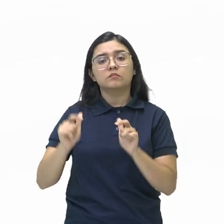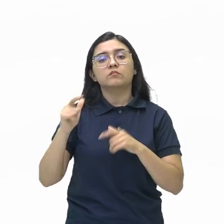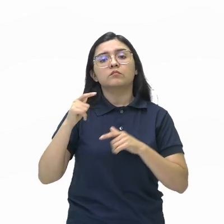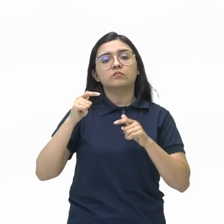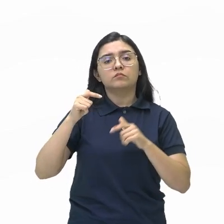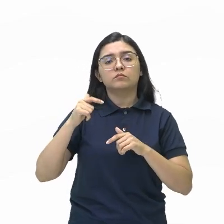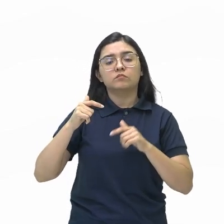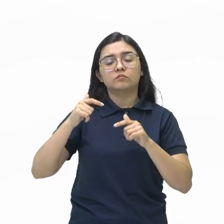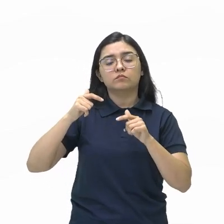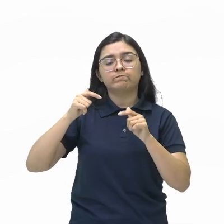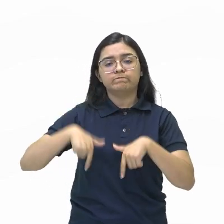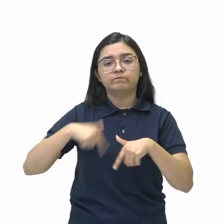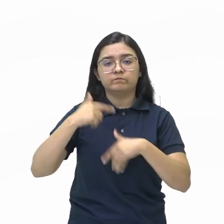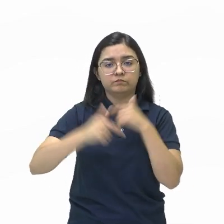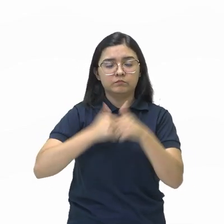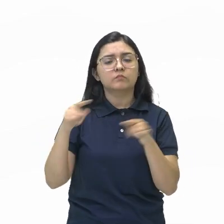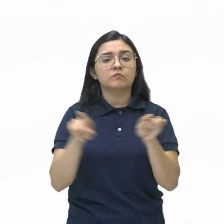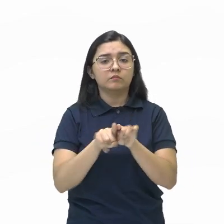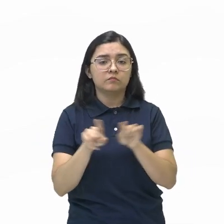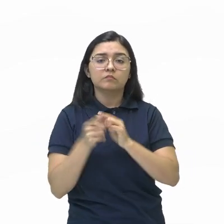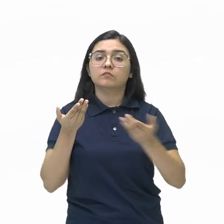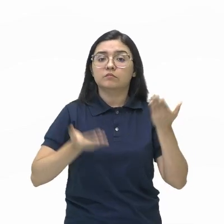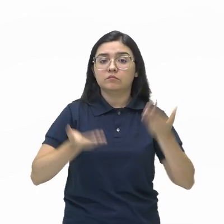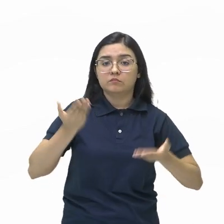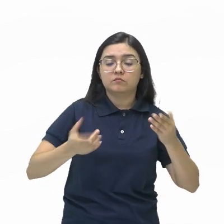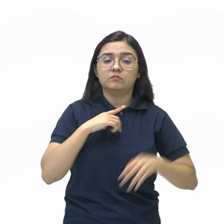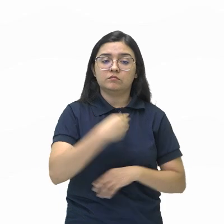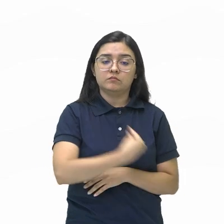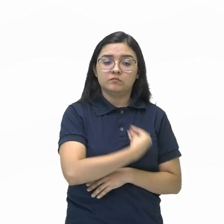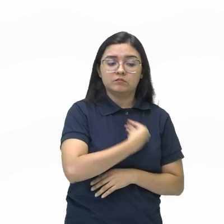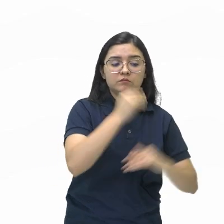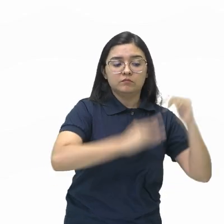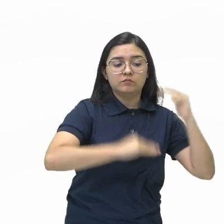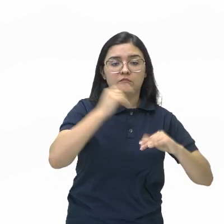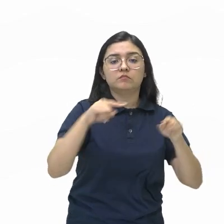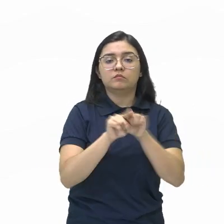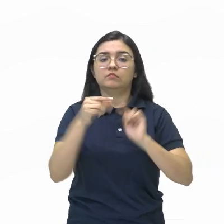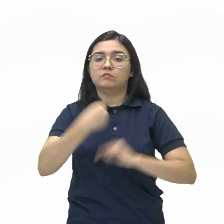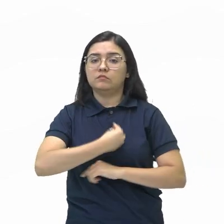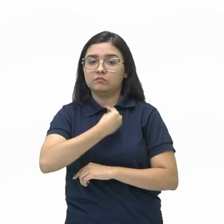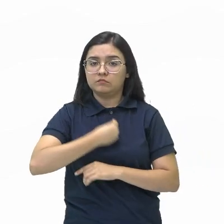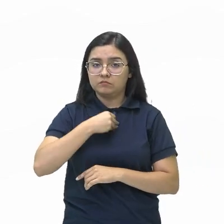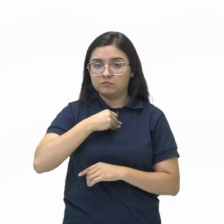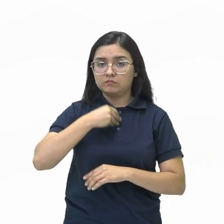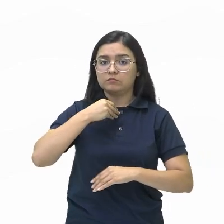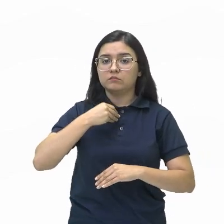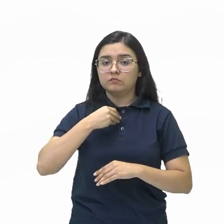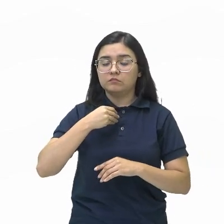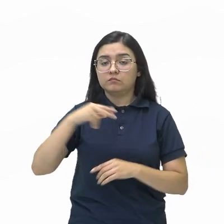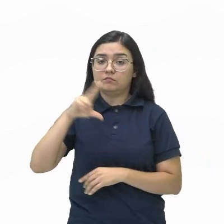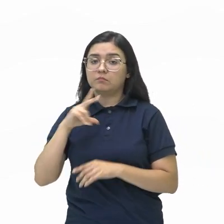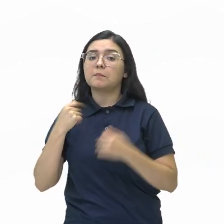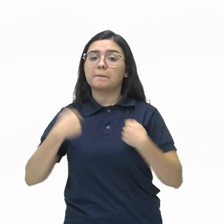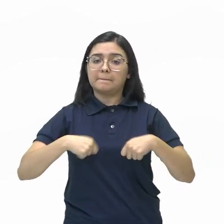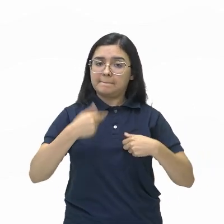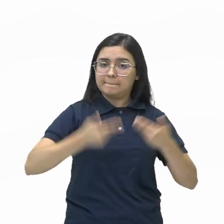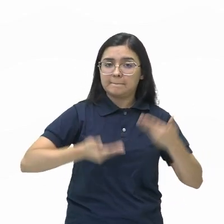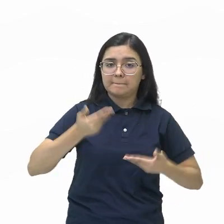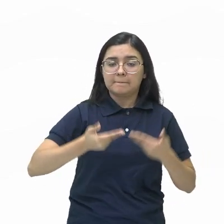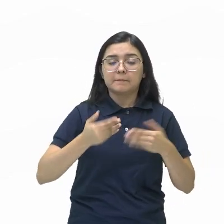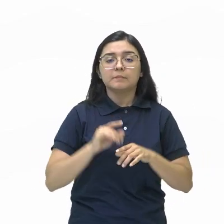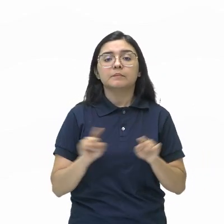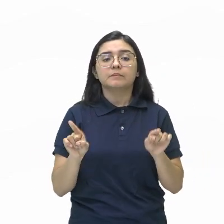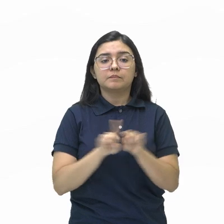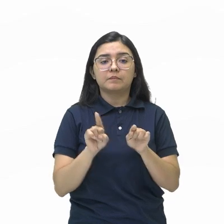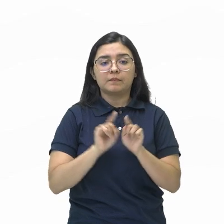trabalho. Existe um equilíbrio ali entre vida profissional e vida pessoal. É preciso ter esse equilíbrio, né?